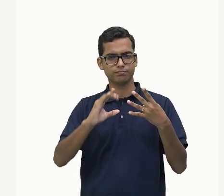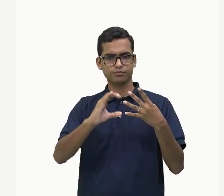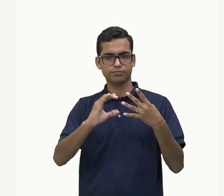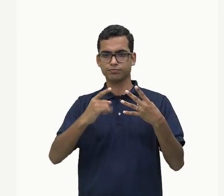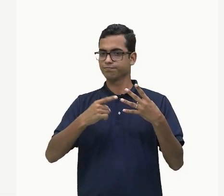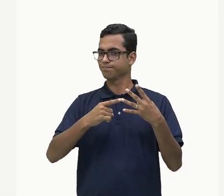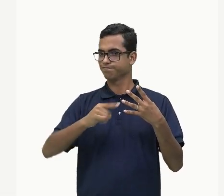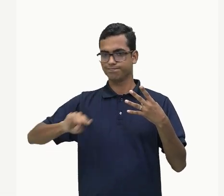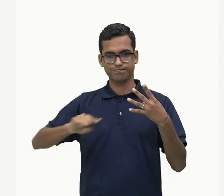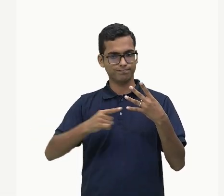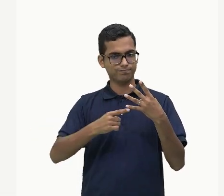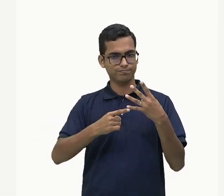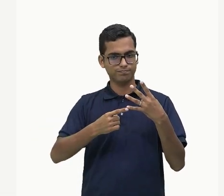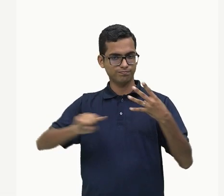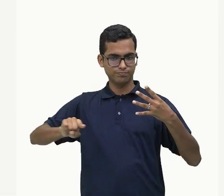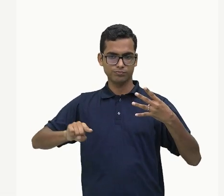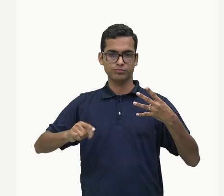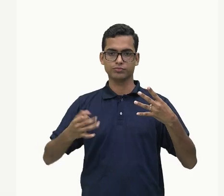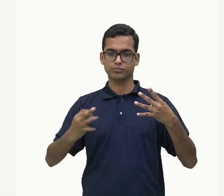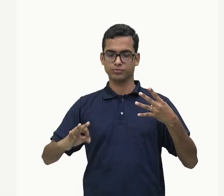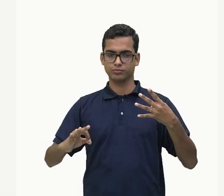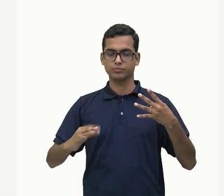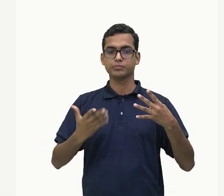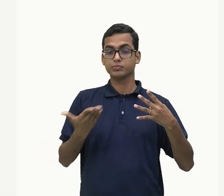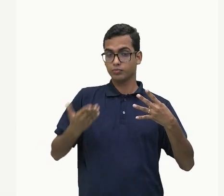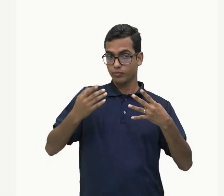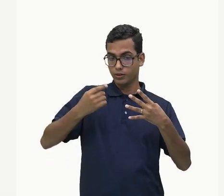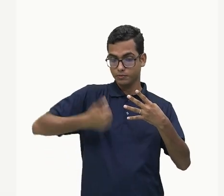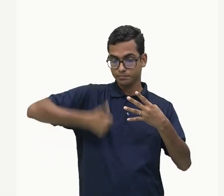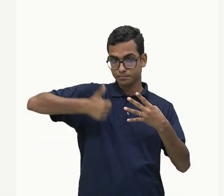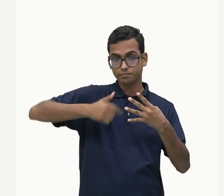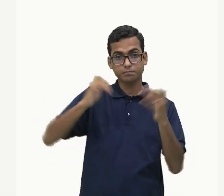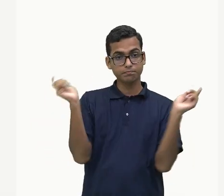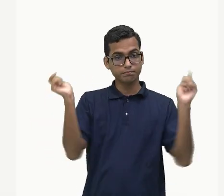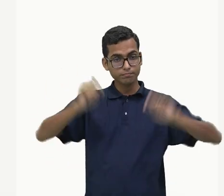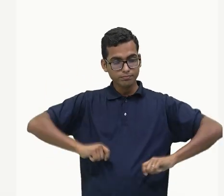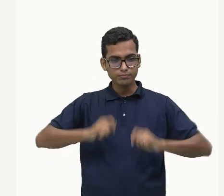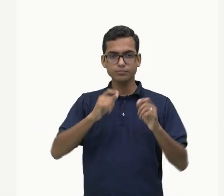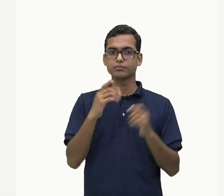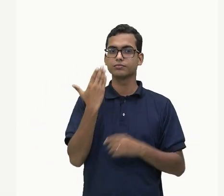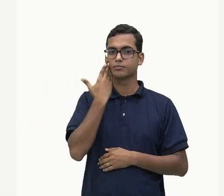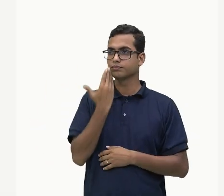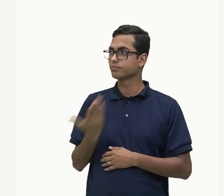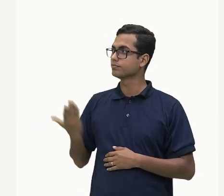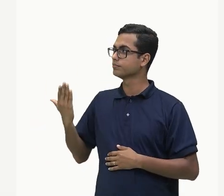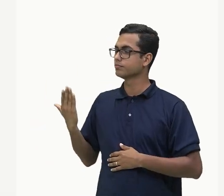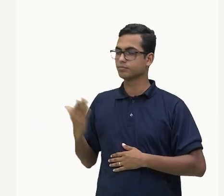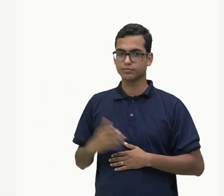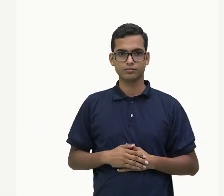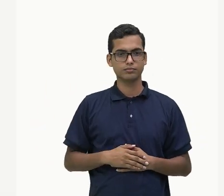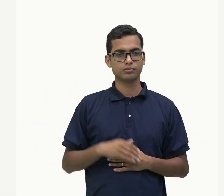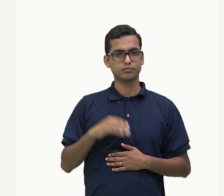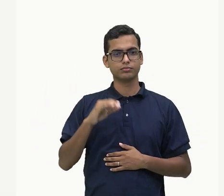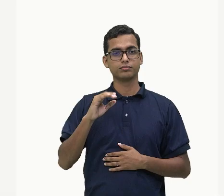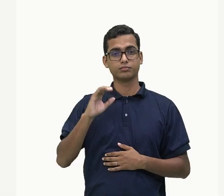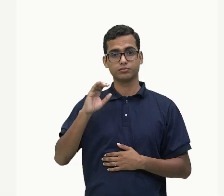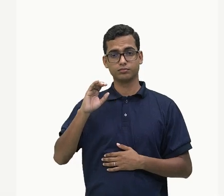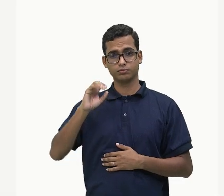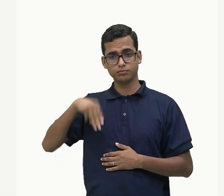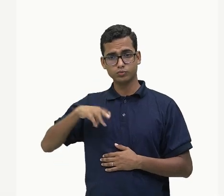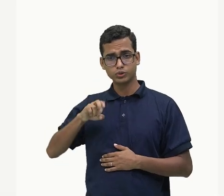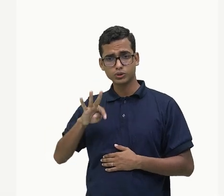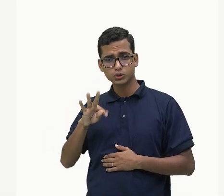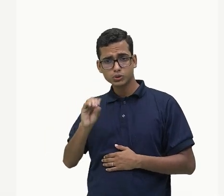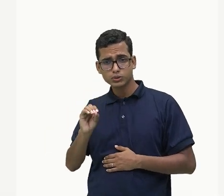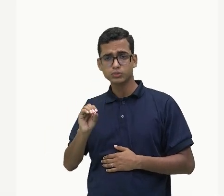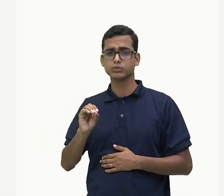word da letra D. Então, a primeira, né, a única possibilidade, muito embora estivesse chovendo, they went